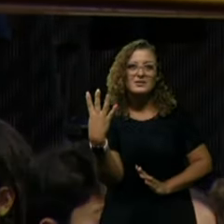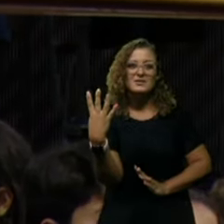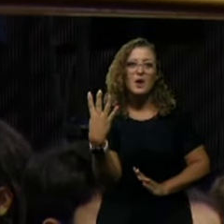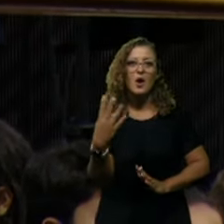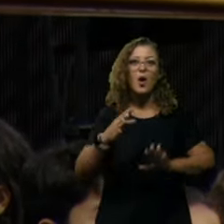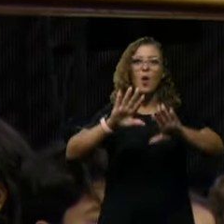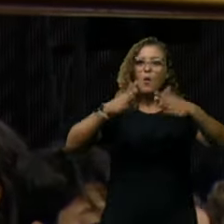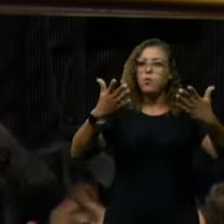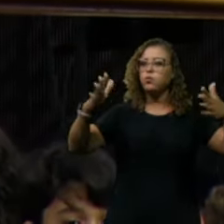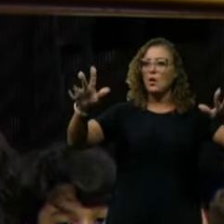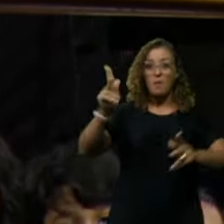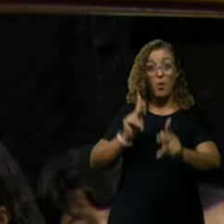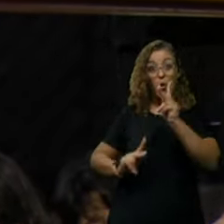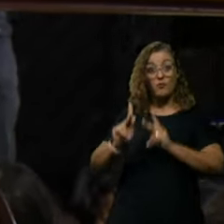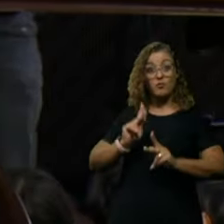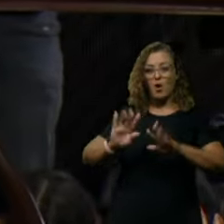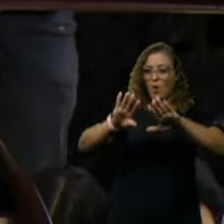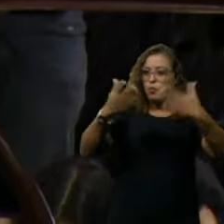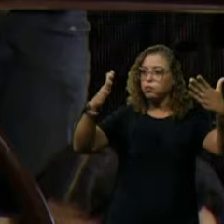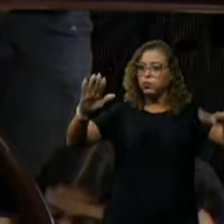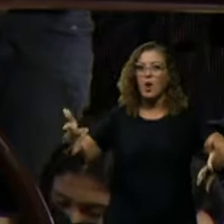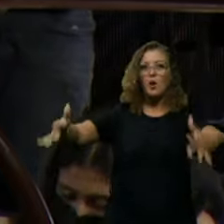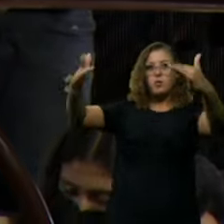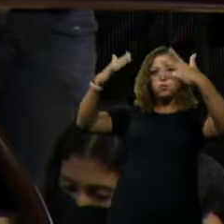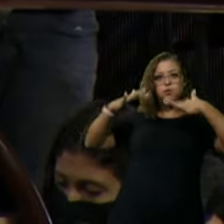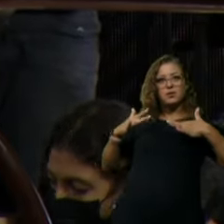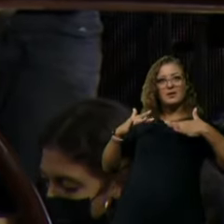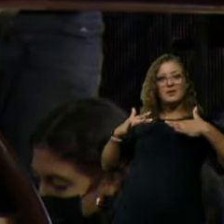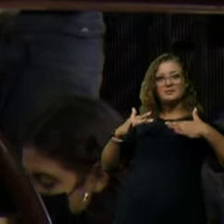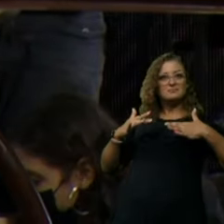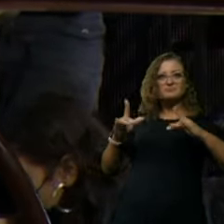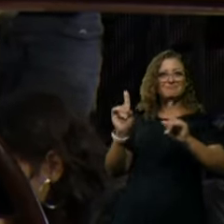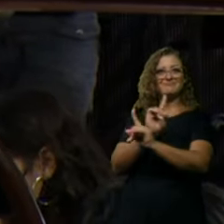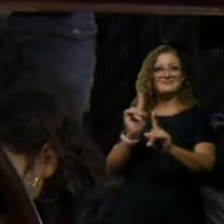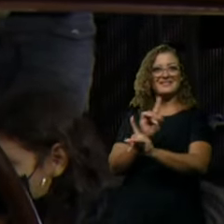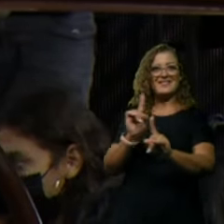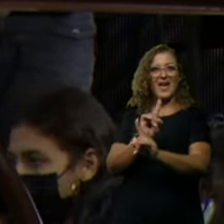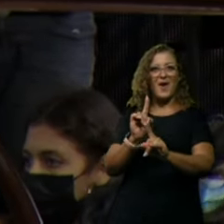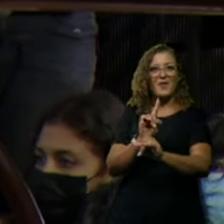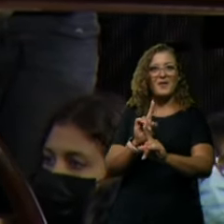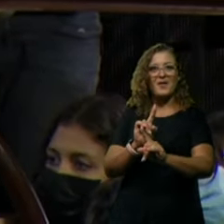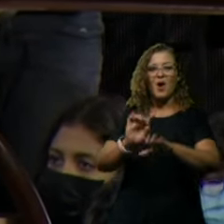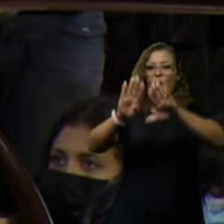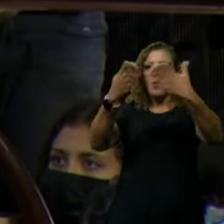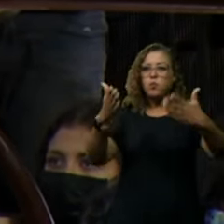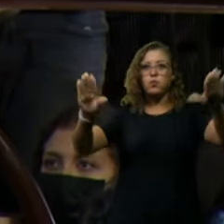Hebreus Ou foram os hebreus que passaram mais frutos no meio do mar